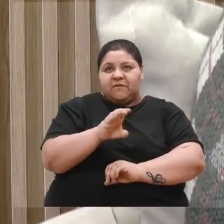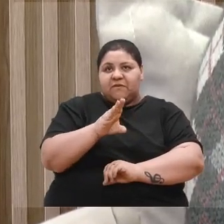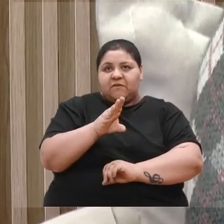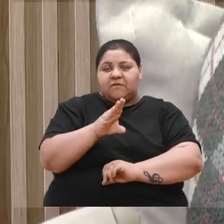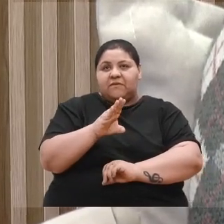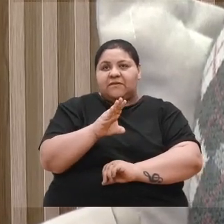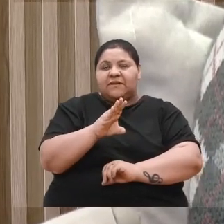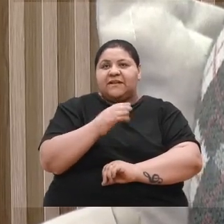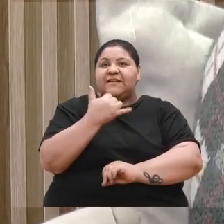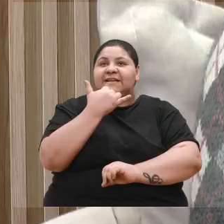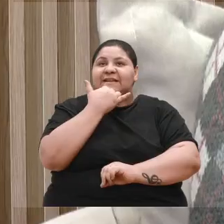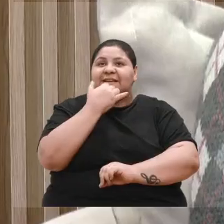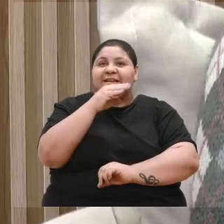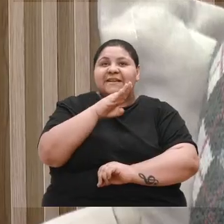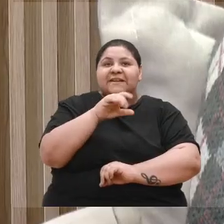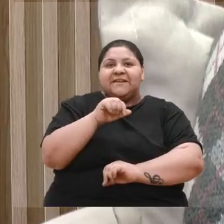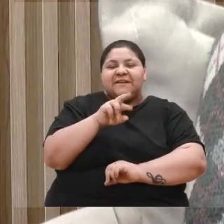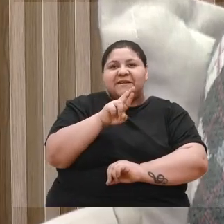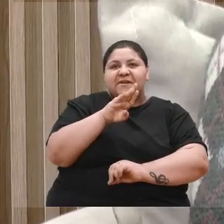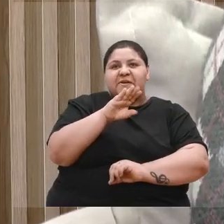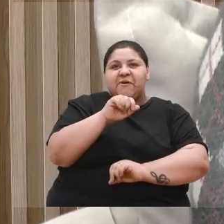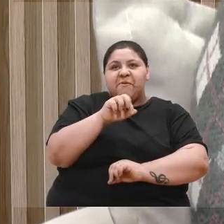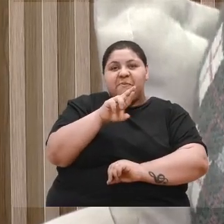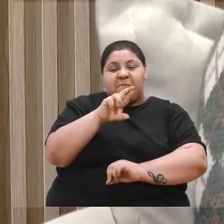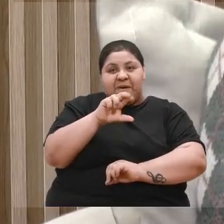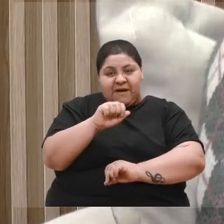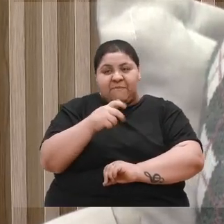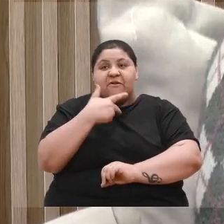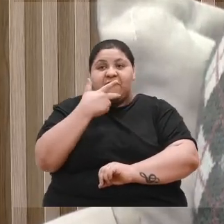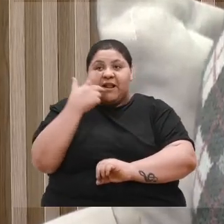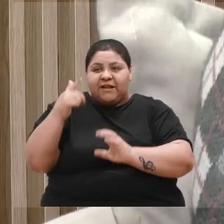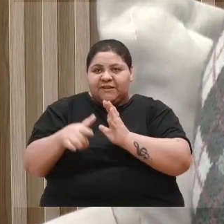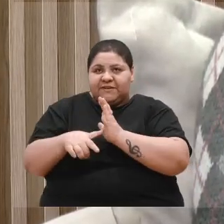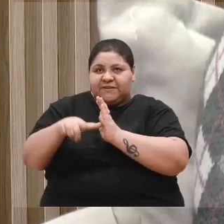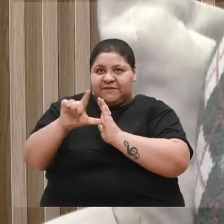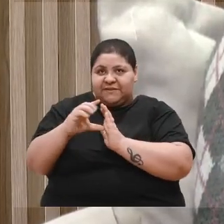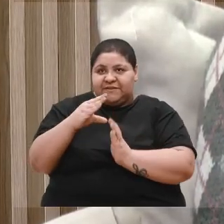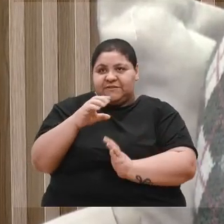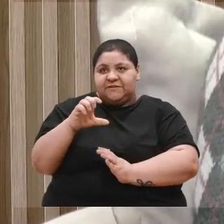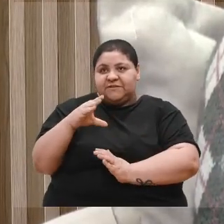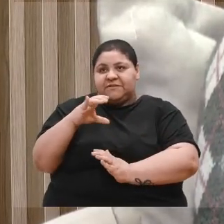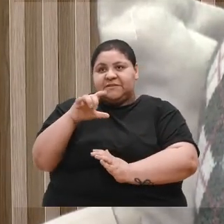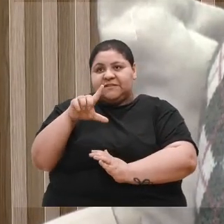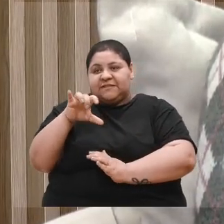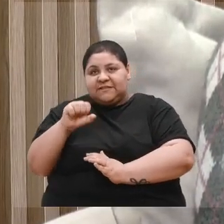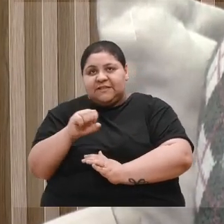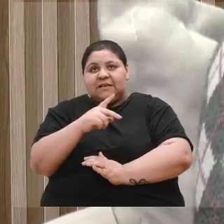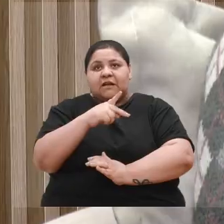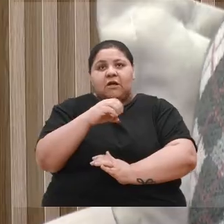e a Bárbara e as meninas ali também estavam falando, a Cecília e a